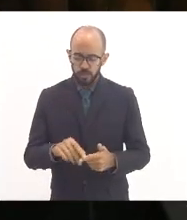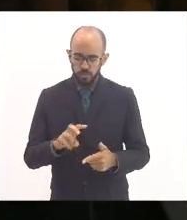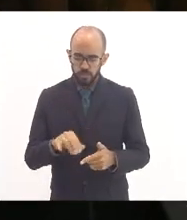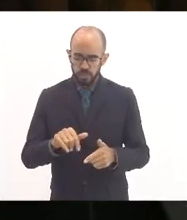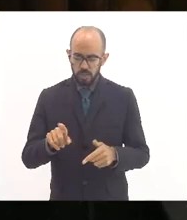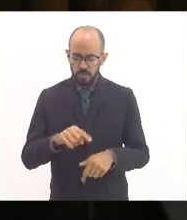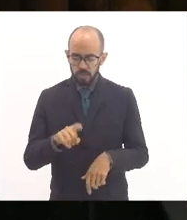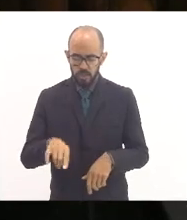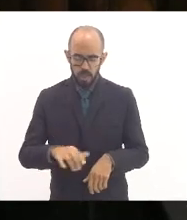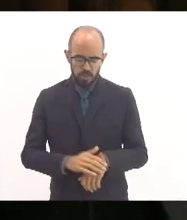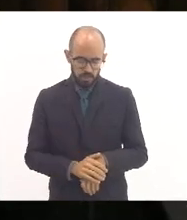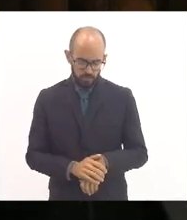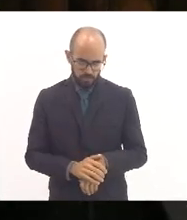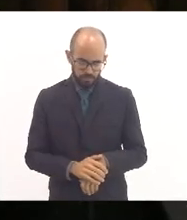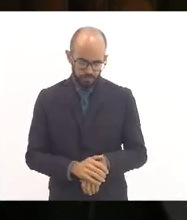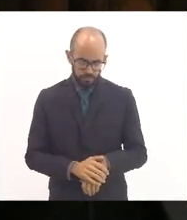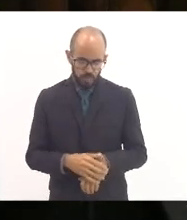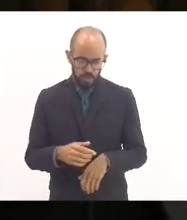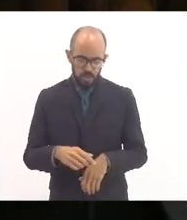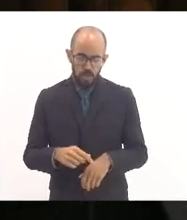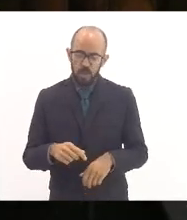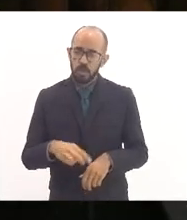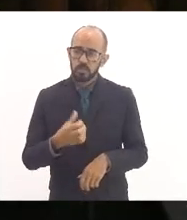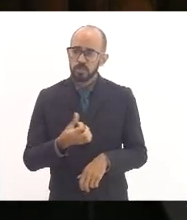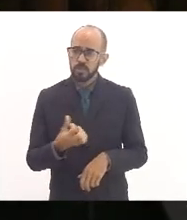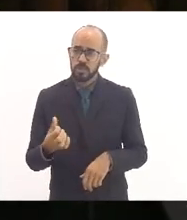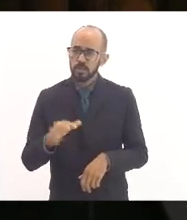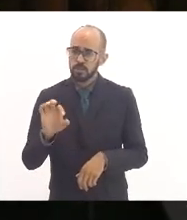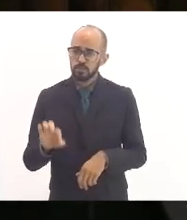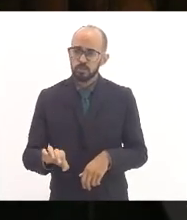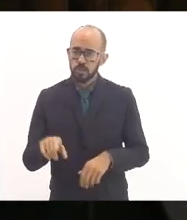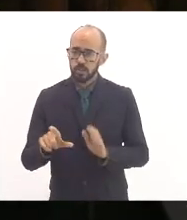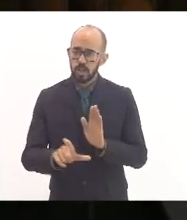né dois terços da lei foi